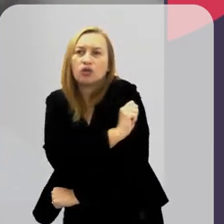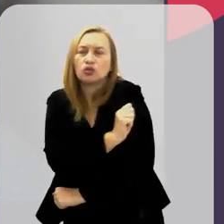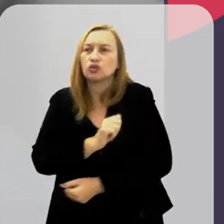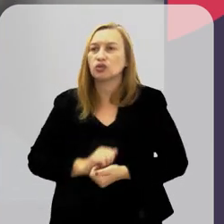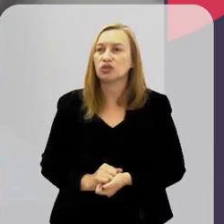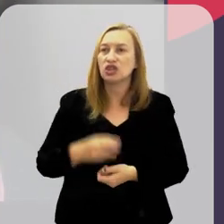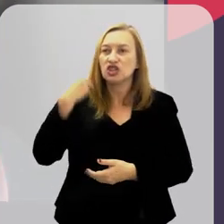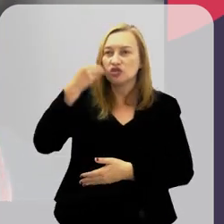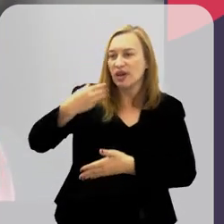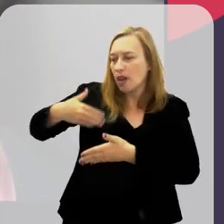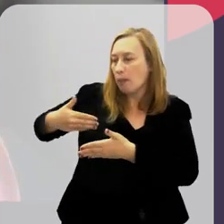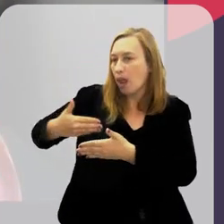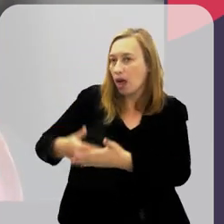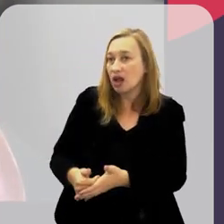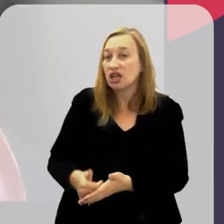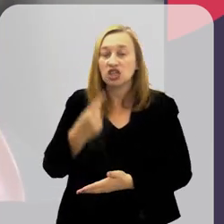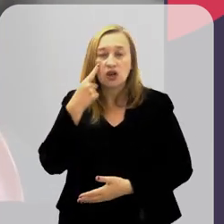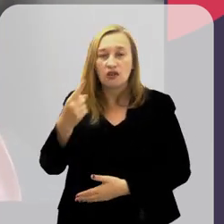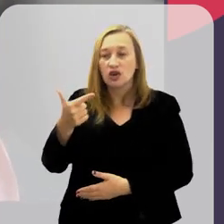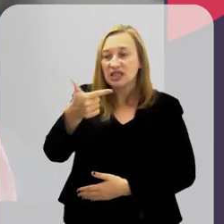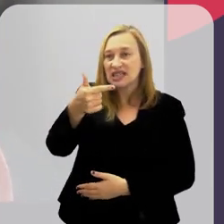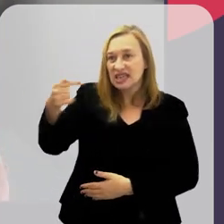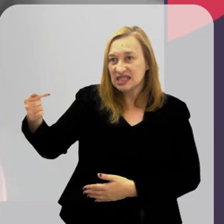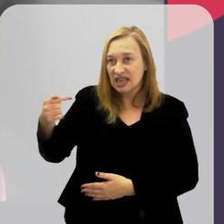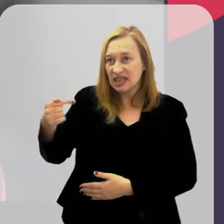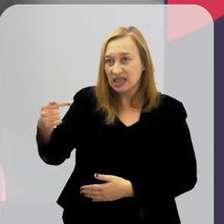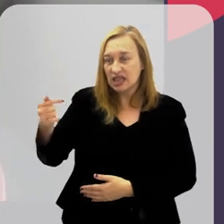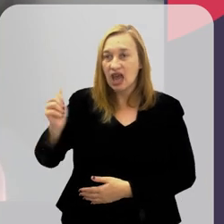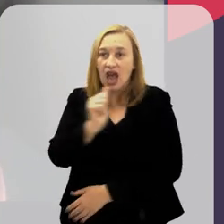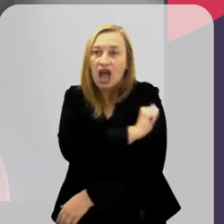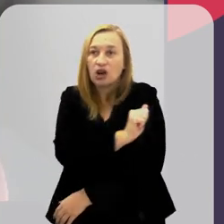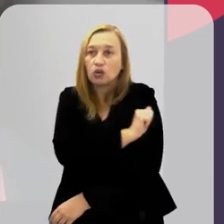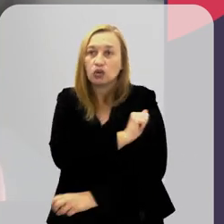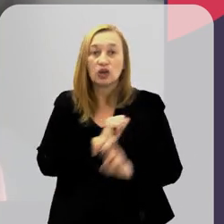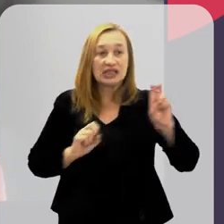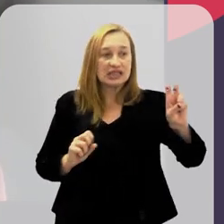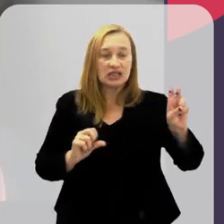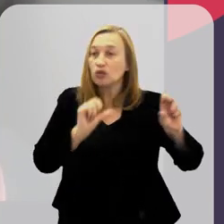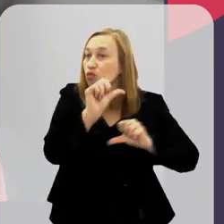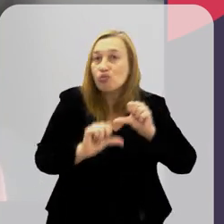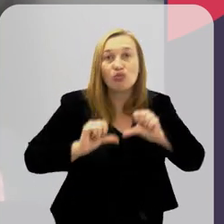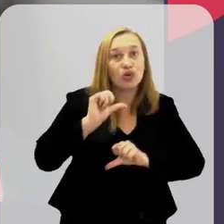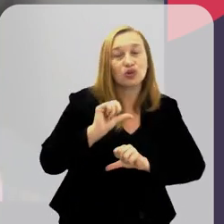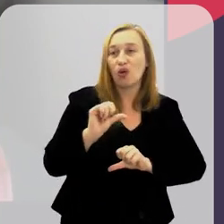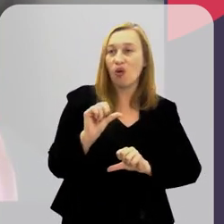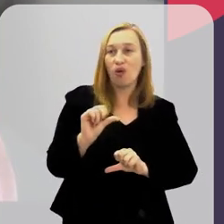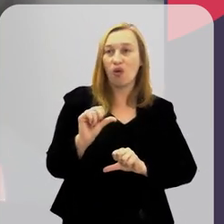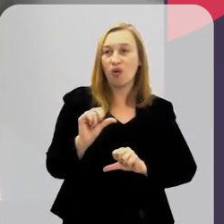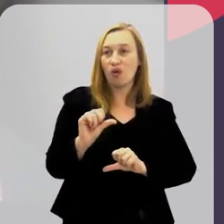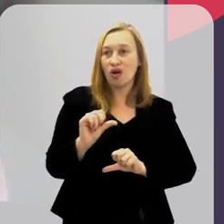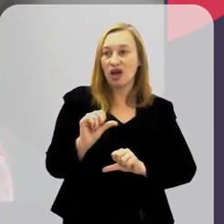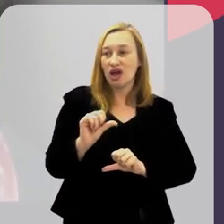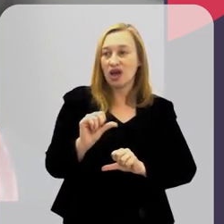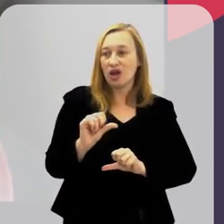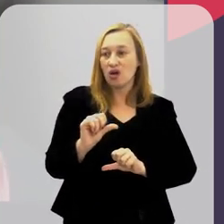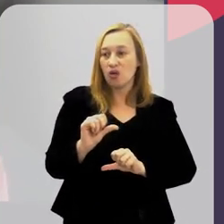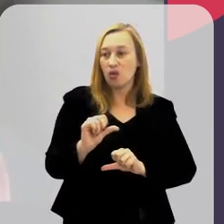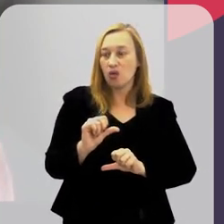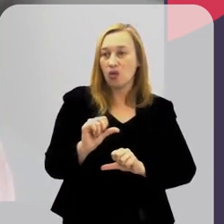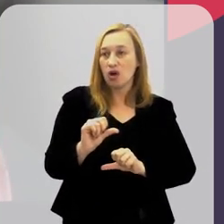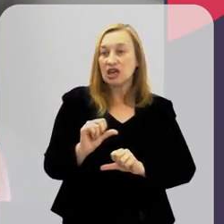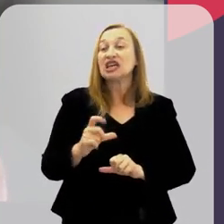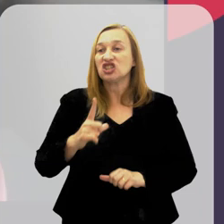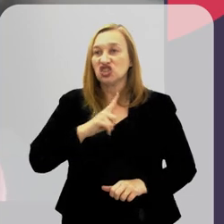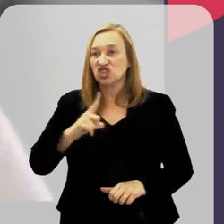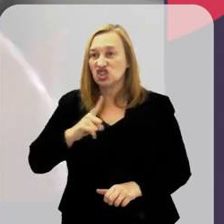esse aluno. E a gente teve um resultado muito interessante, que dos 7 alunos, a gente teve 5 alunos que mudaram de